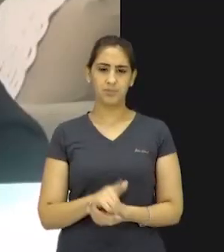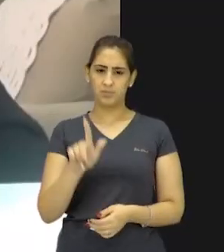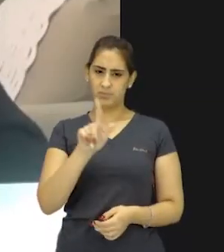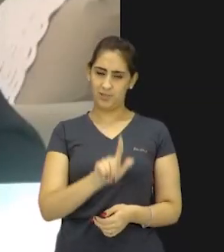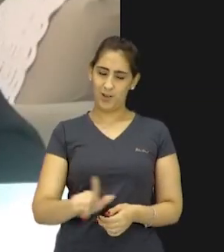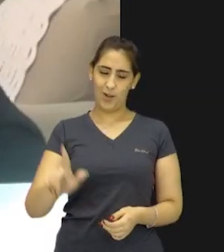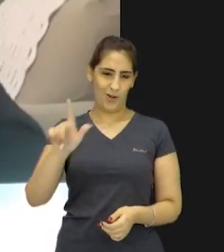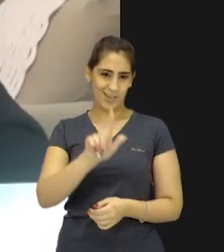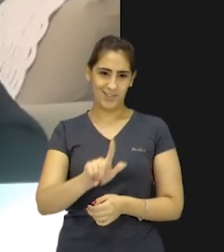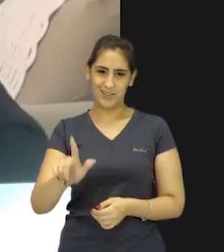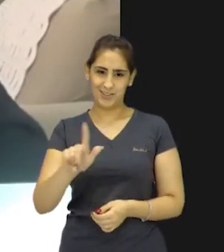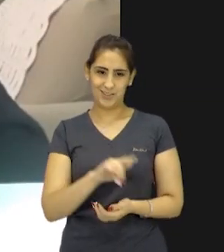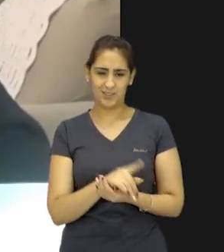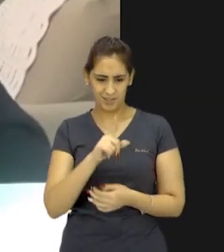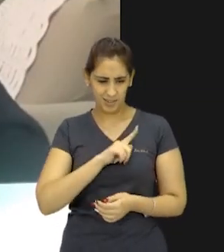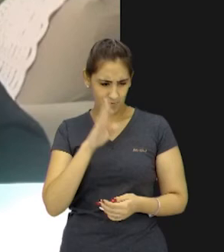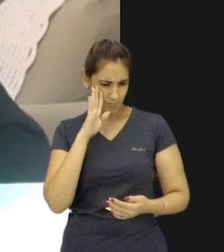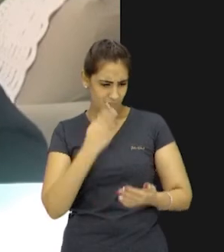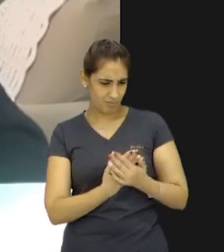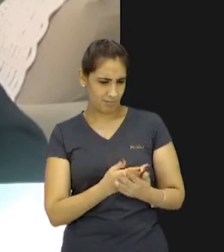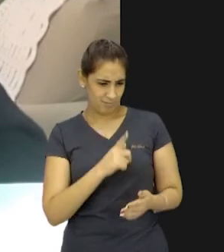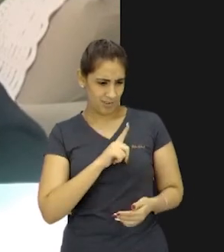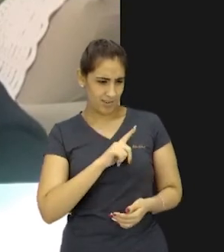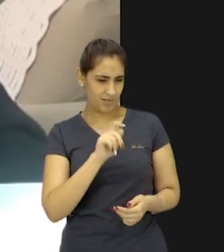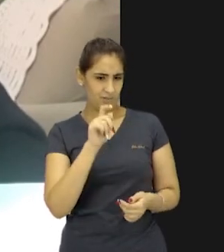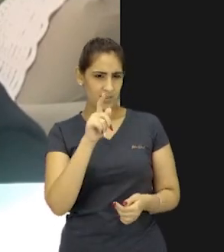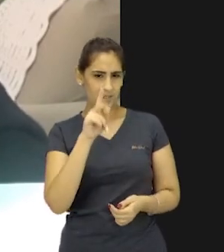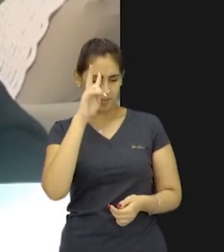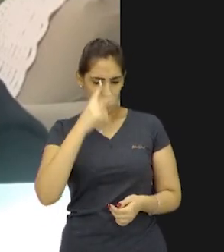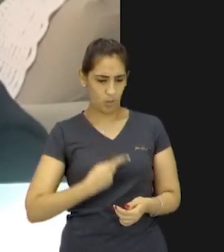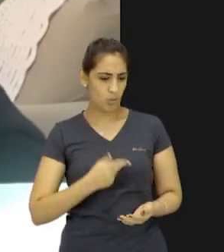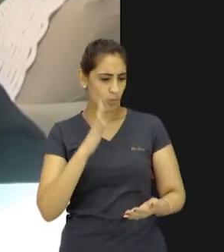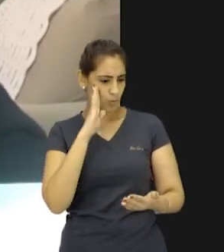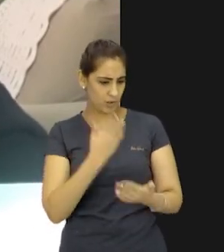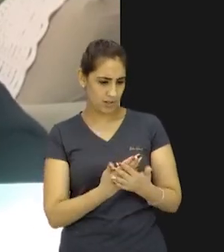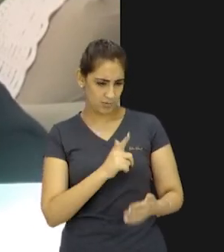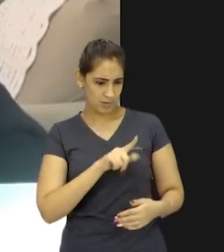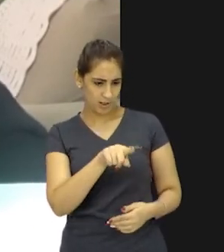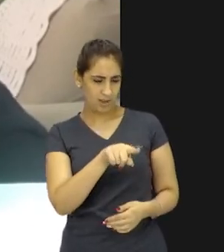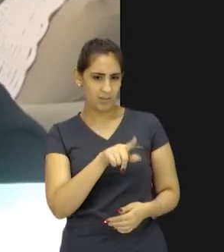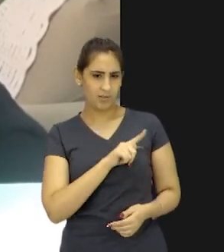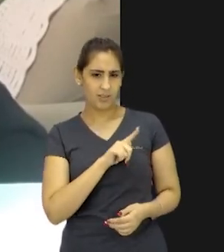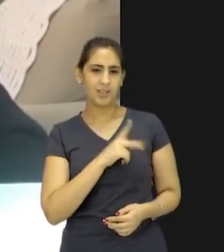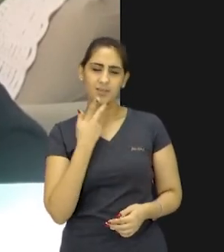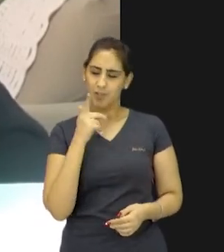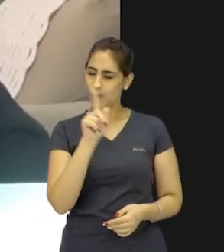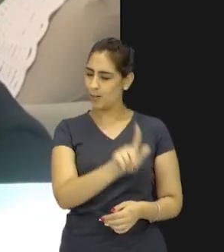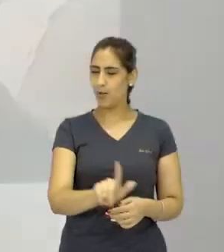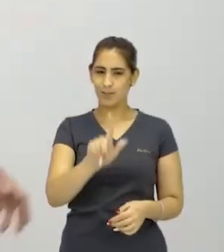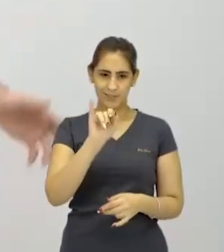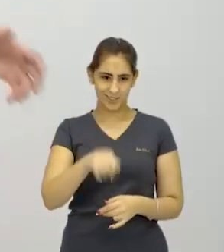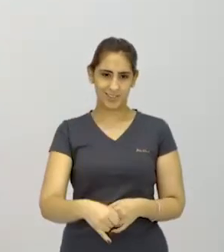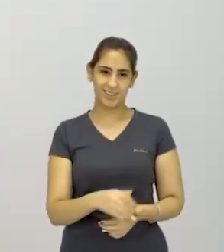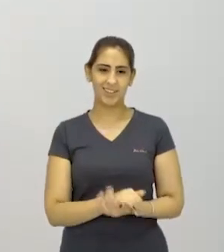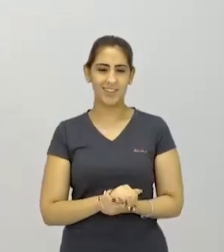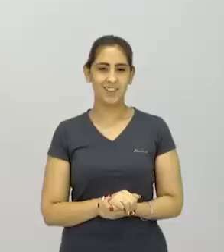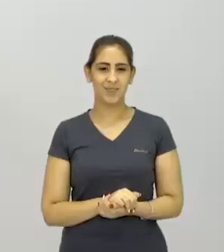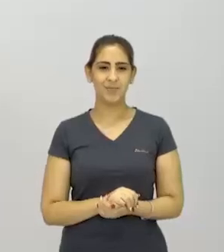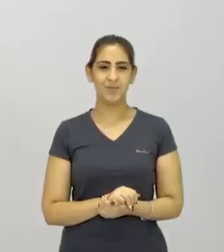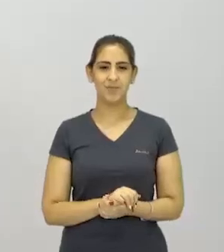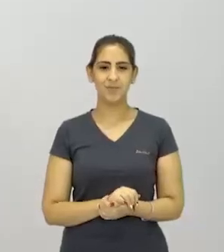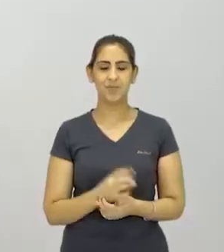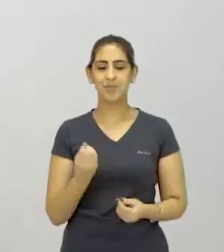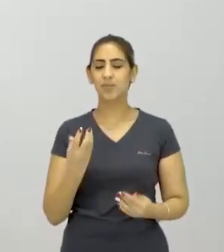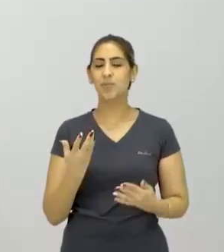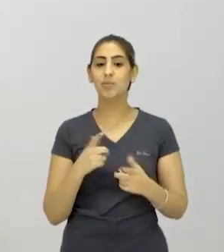Nossa, sem autoconfiança a gente não faz nem anda direito, né? Perfeito. Então, Xavier,